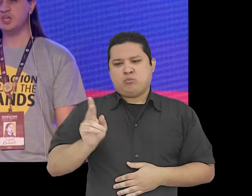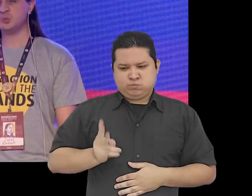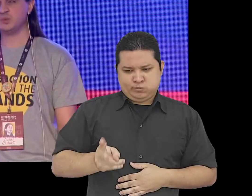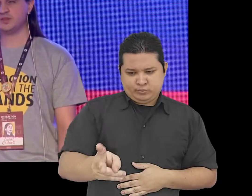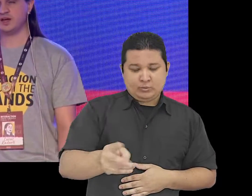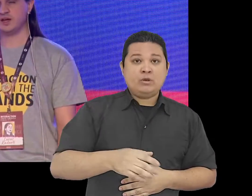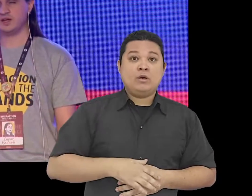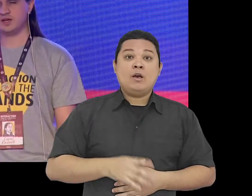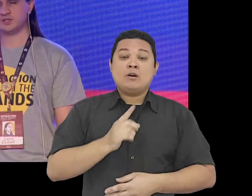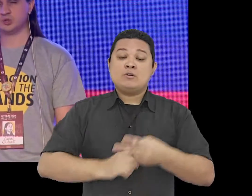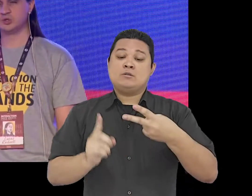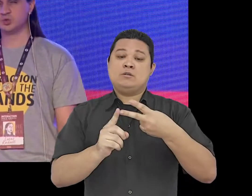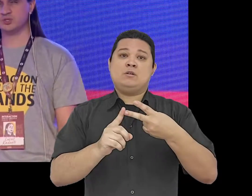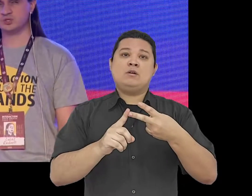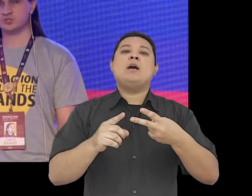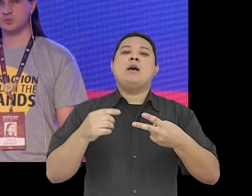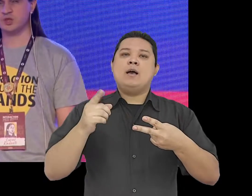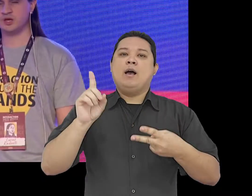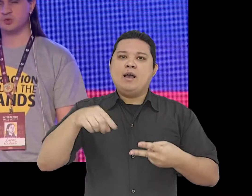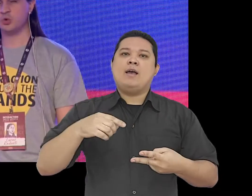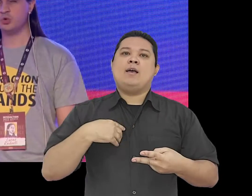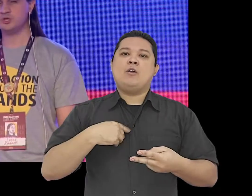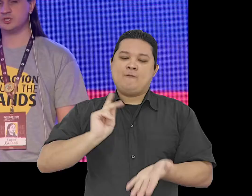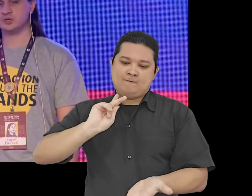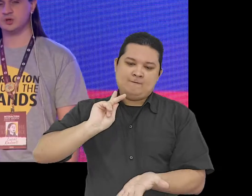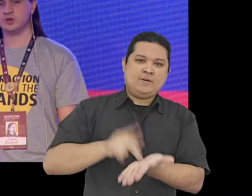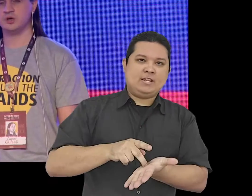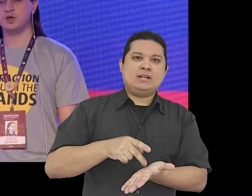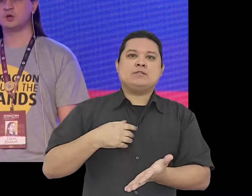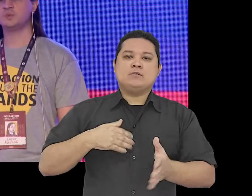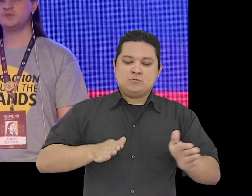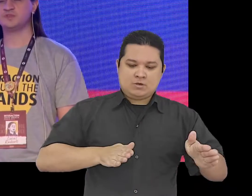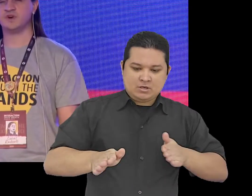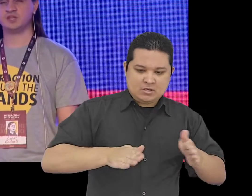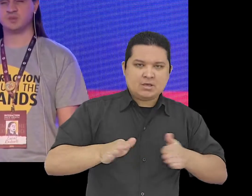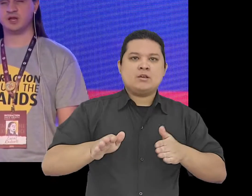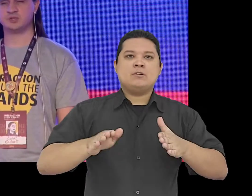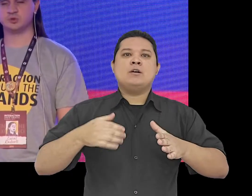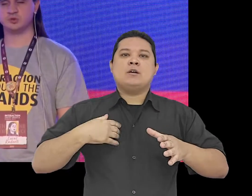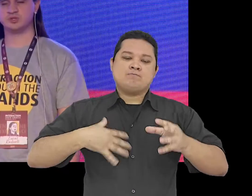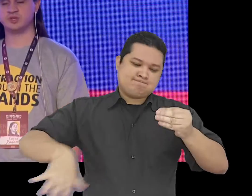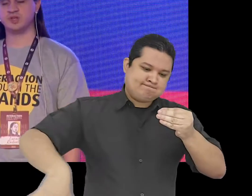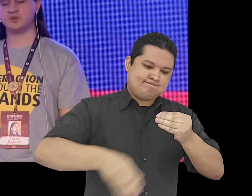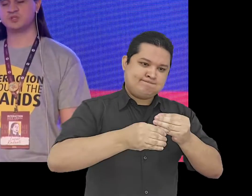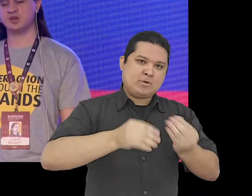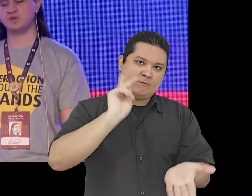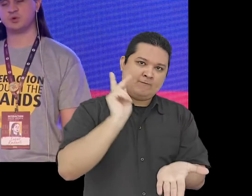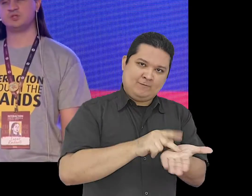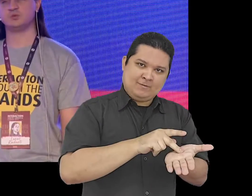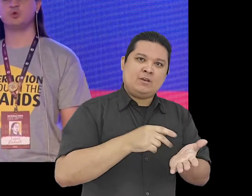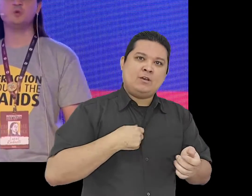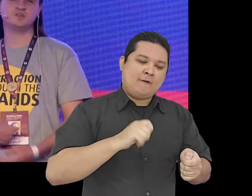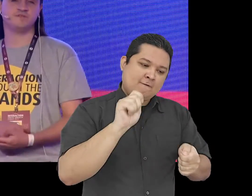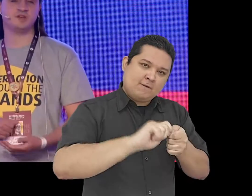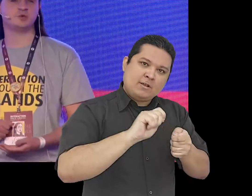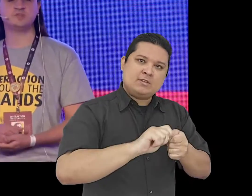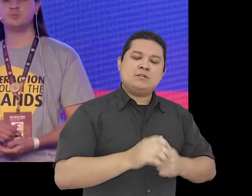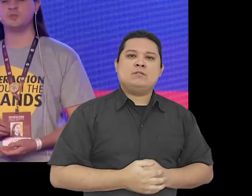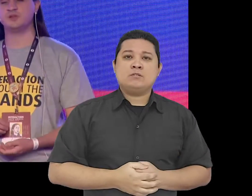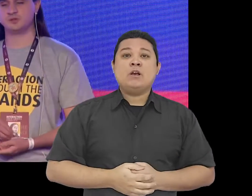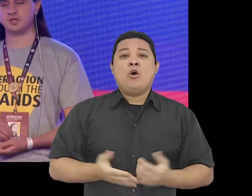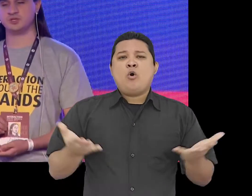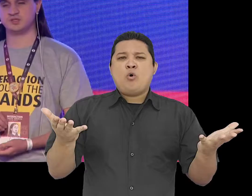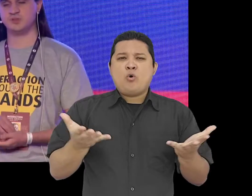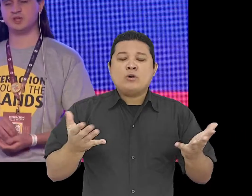outra é implementar essas soluções de acessibilidade. Hoje, eu sempre fiz várias palestras onde eu tentava descrever como que você faz,